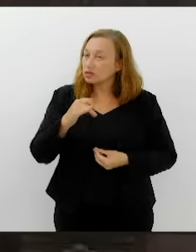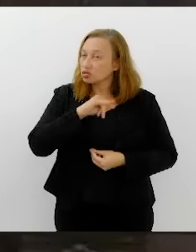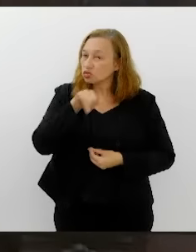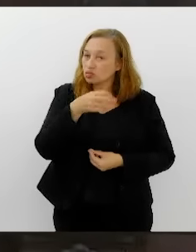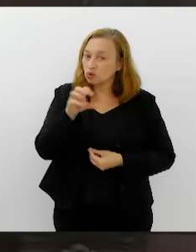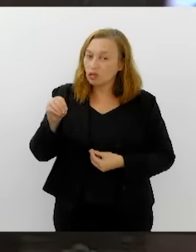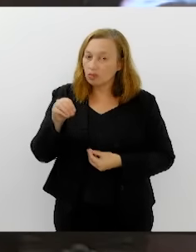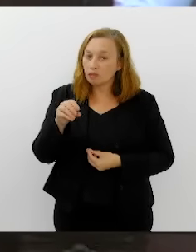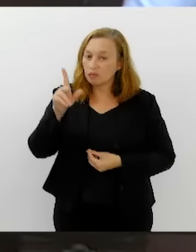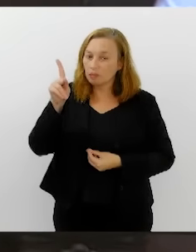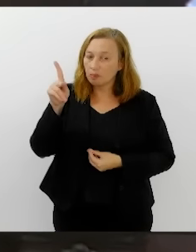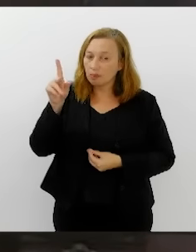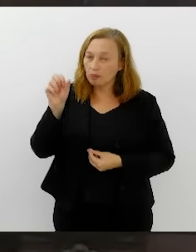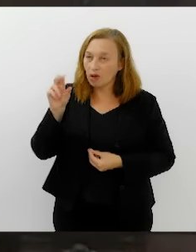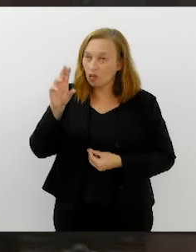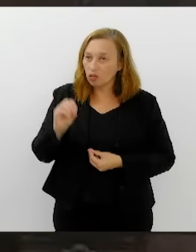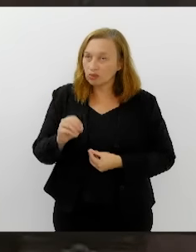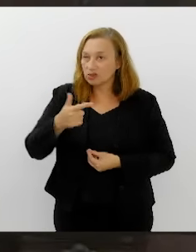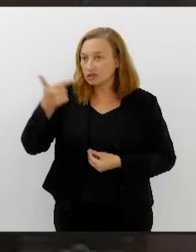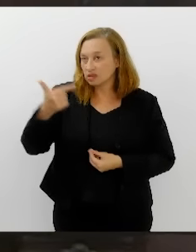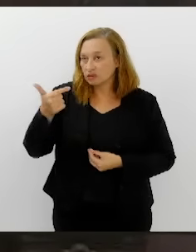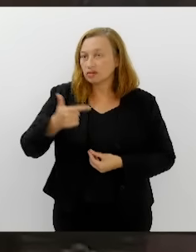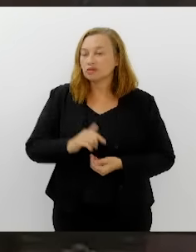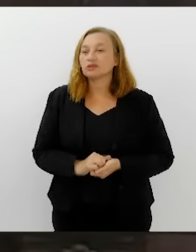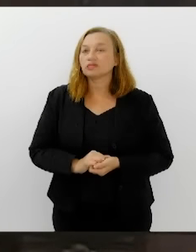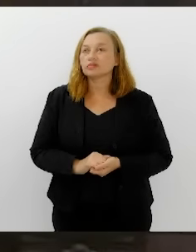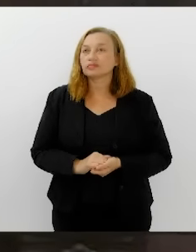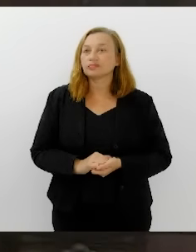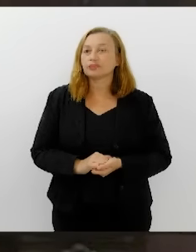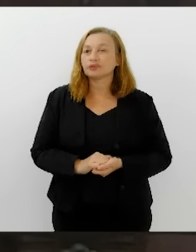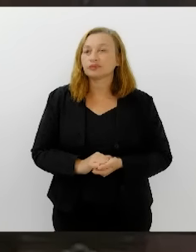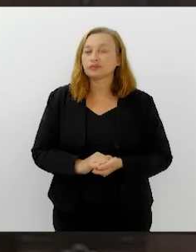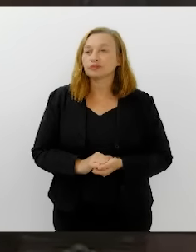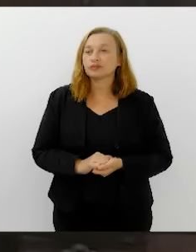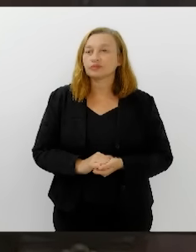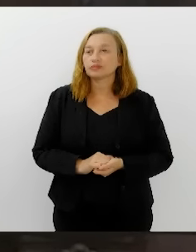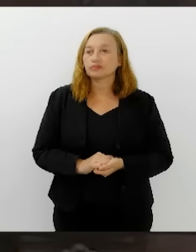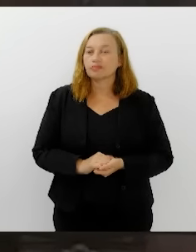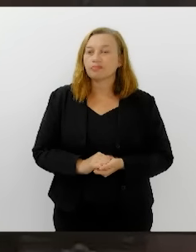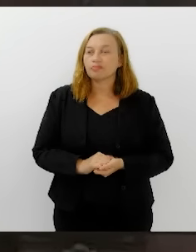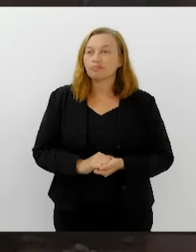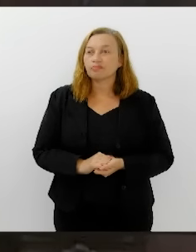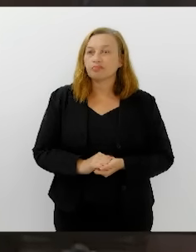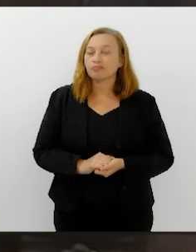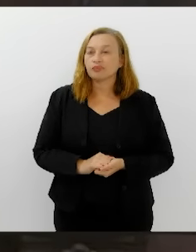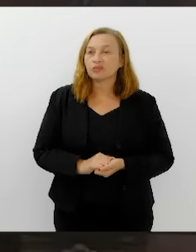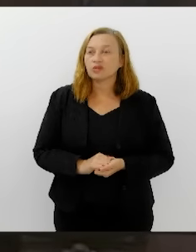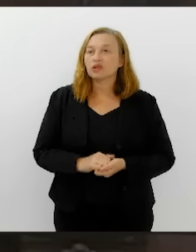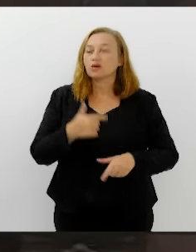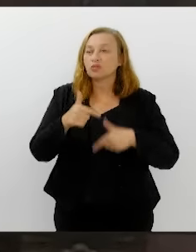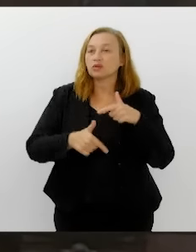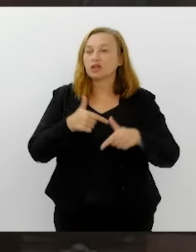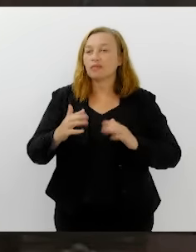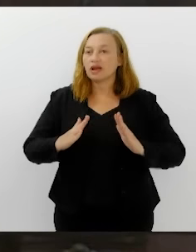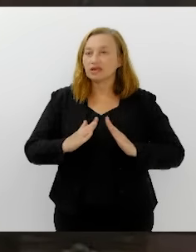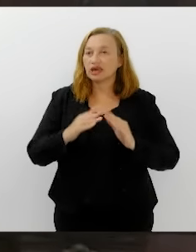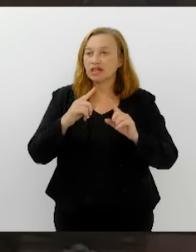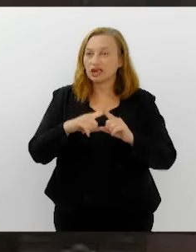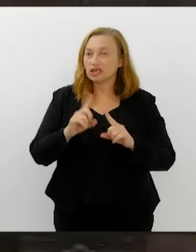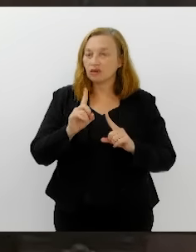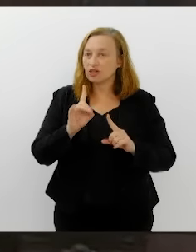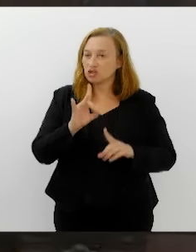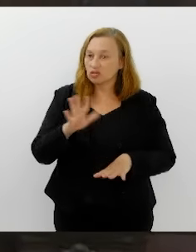II na encíclica, A missão da igreja não é apenas de